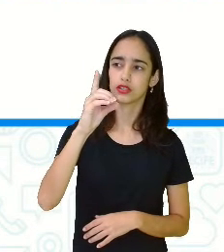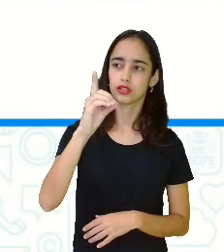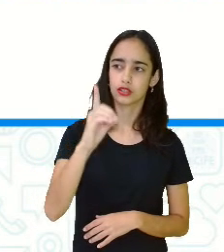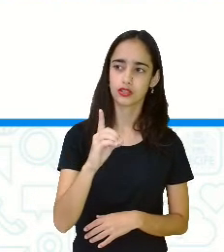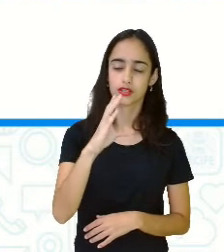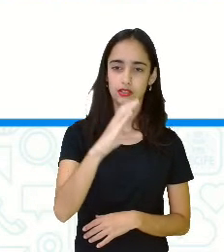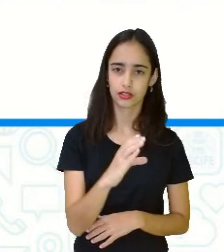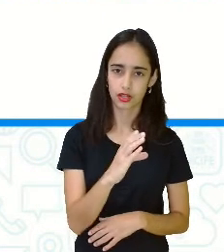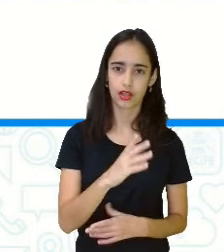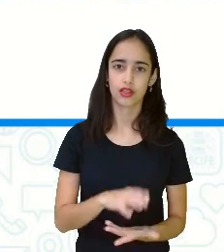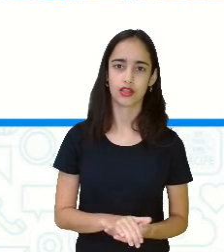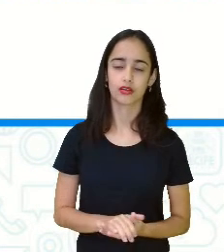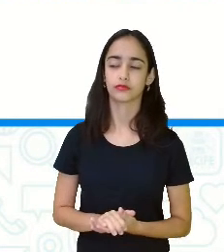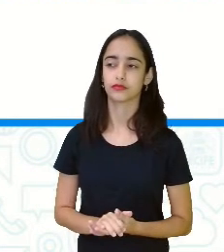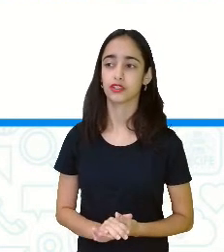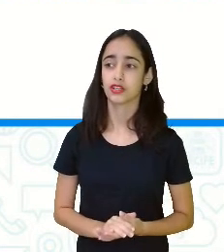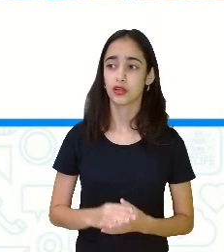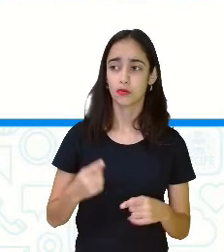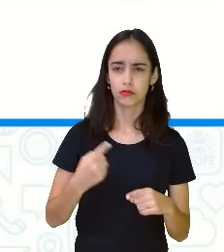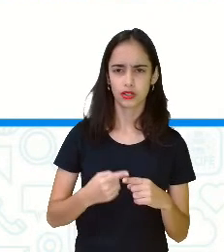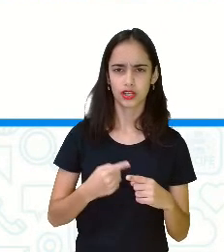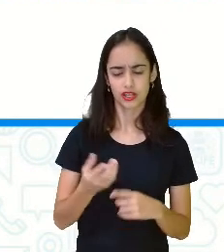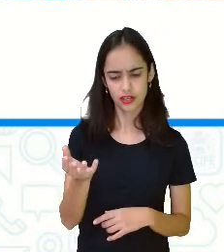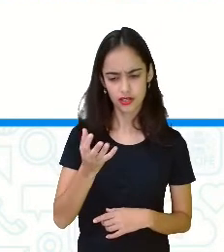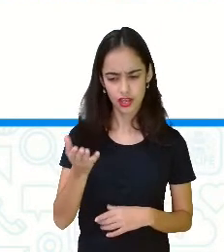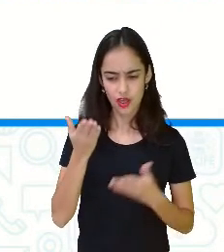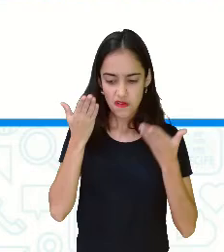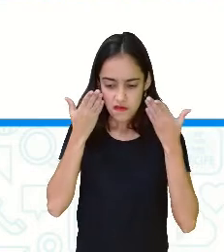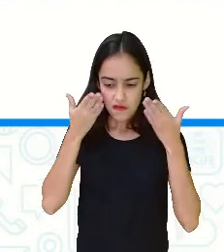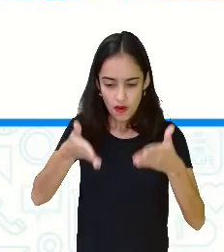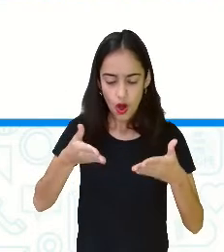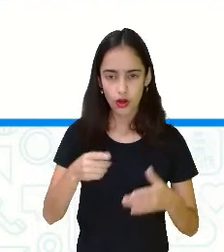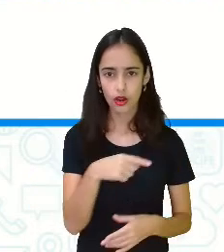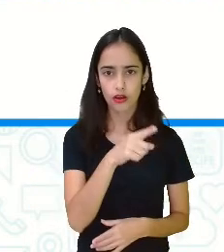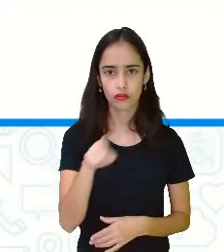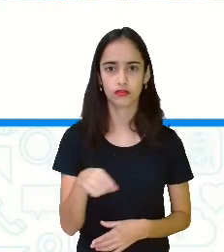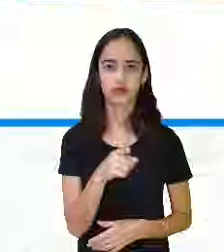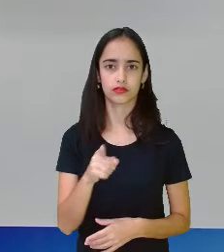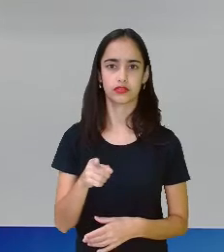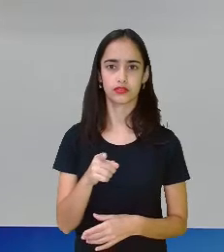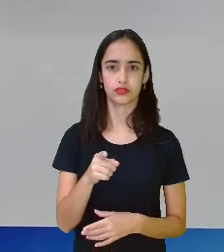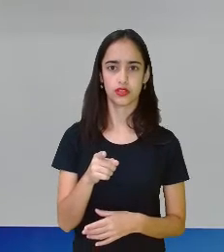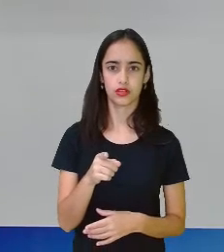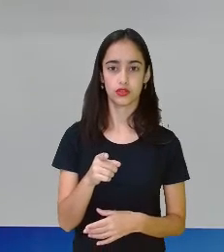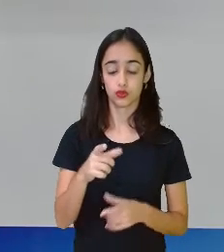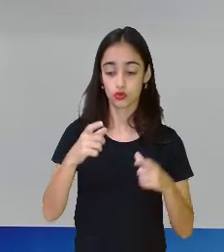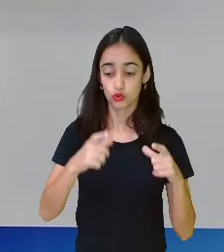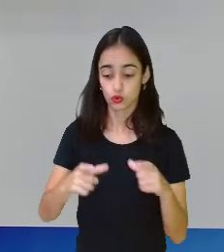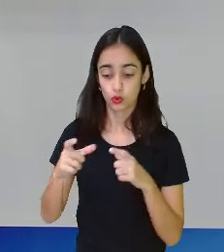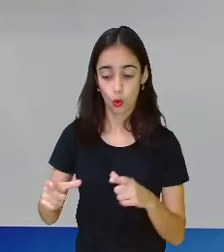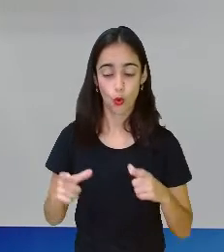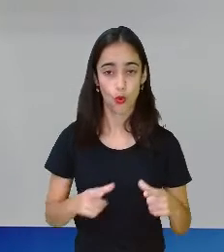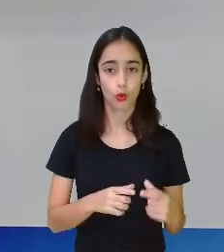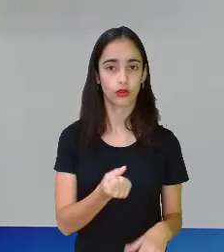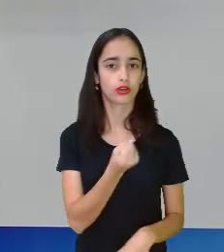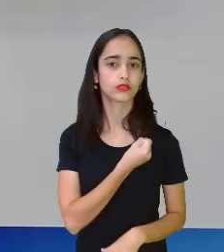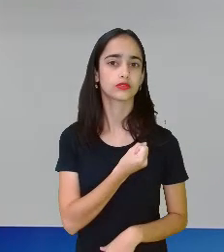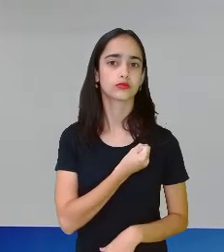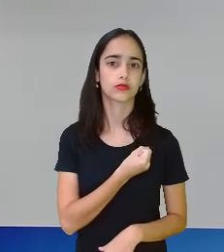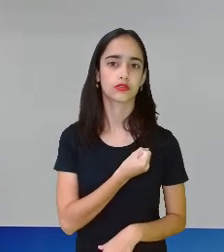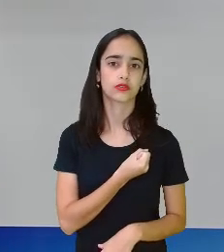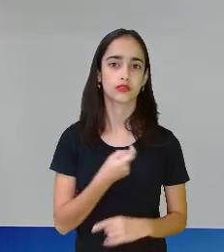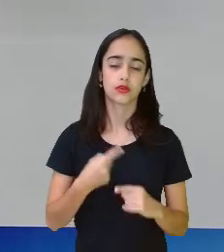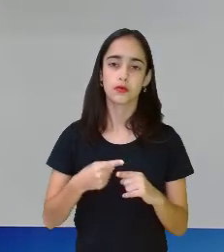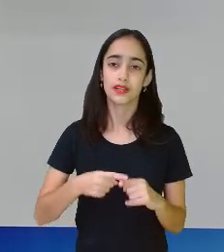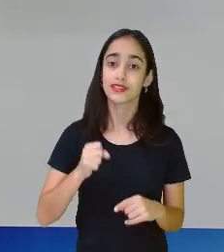com você do quinto ano é o posicionamento dos algarismos. Se você não